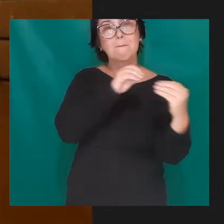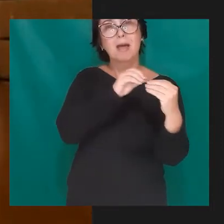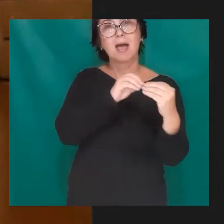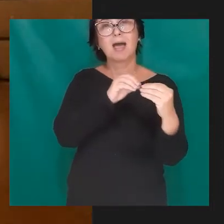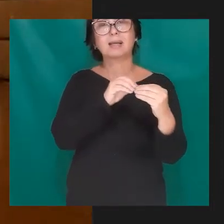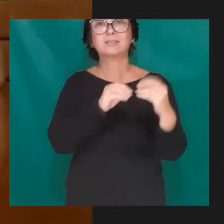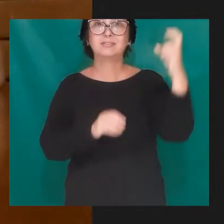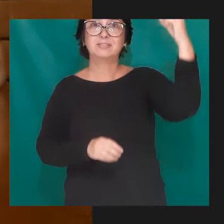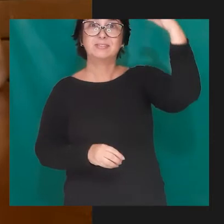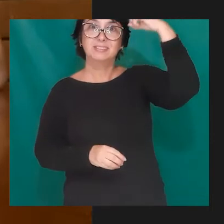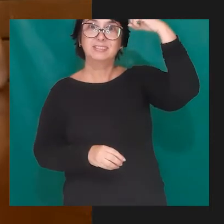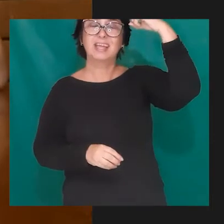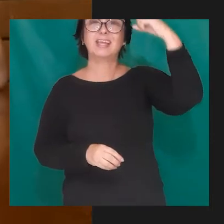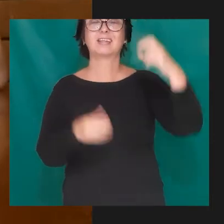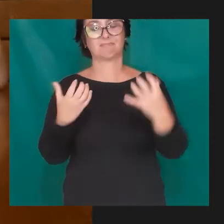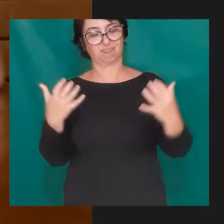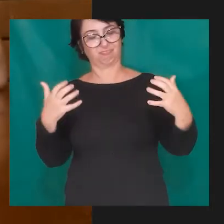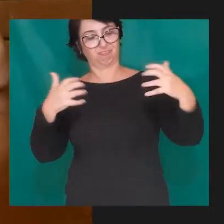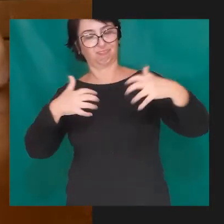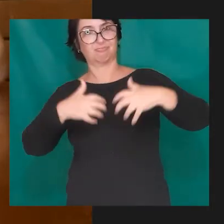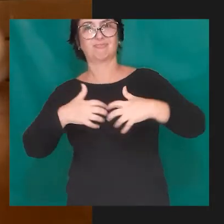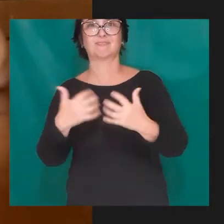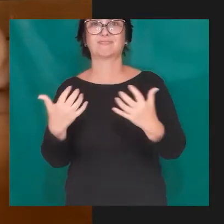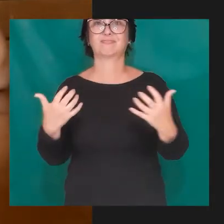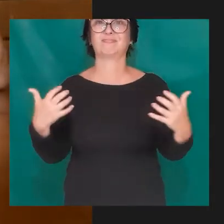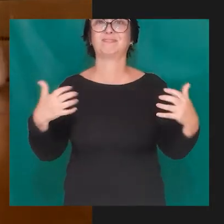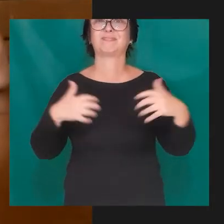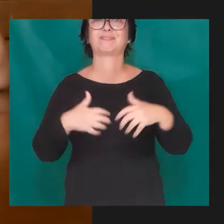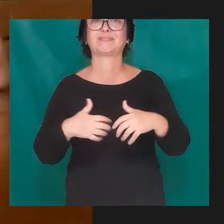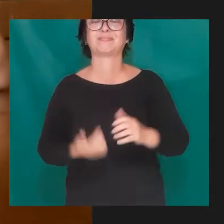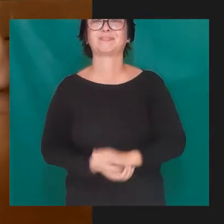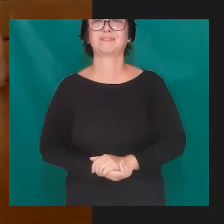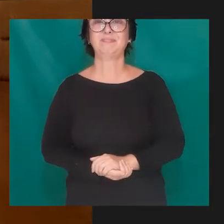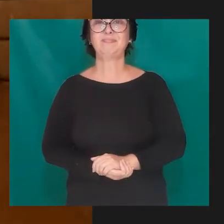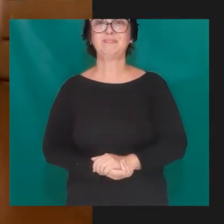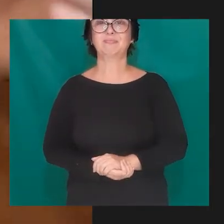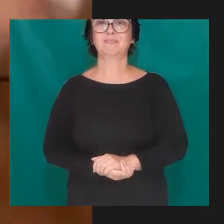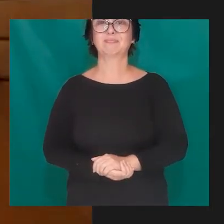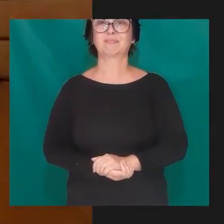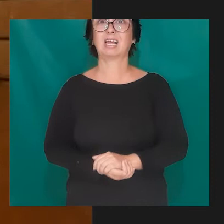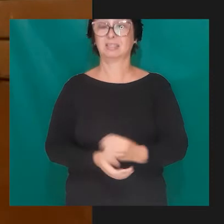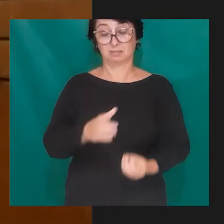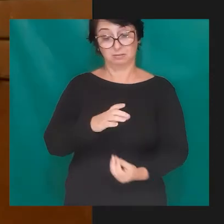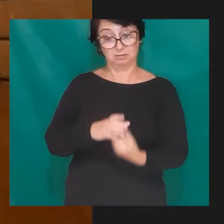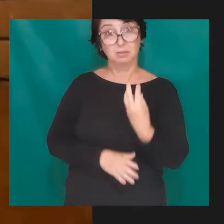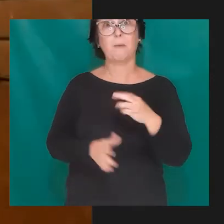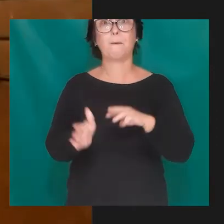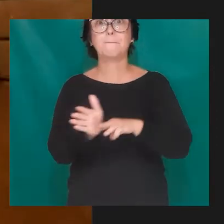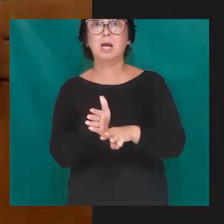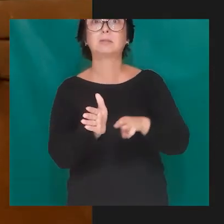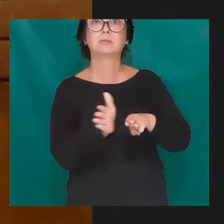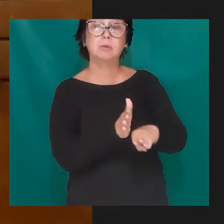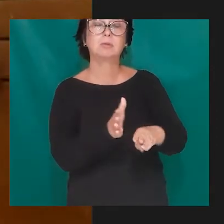tem essa cultura também do acordeão, né? Então, o que é a ideia? A gente criou um método escrito, que todo